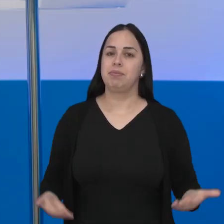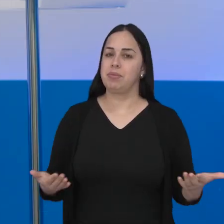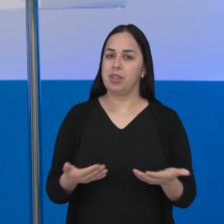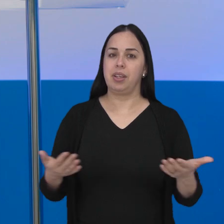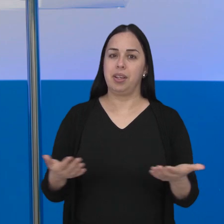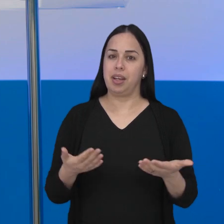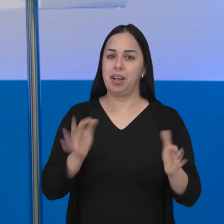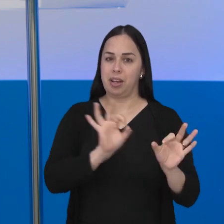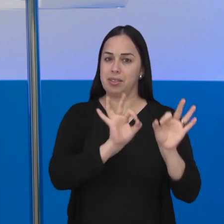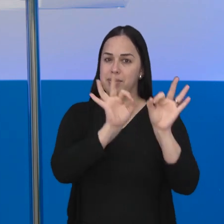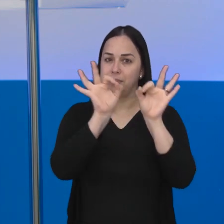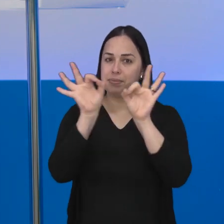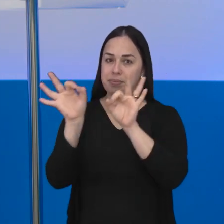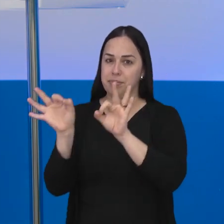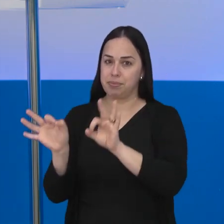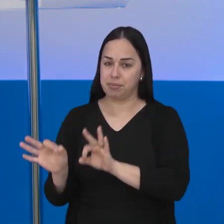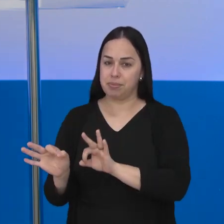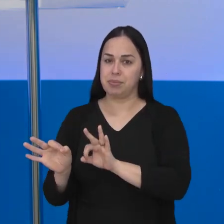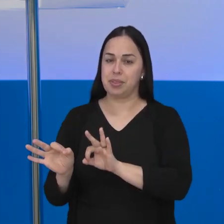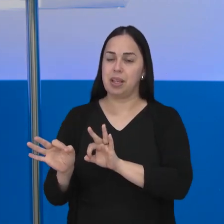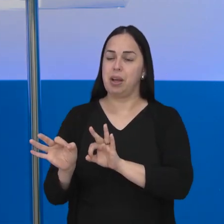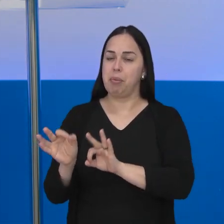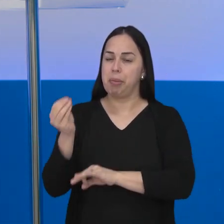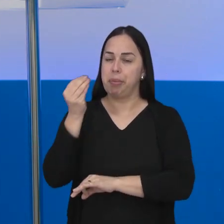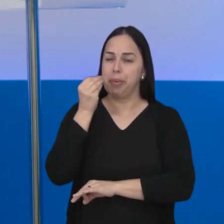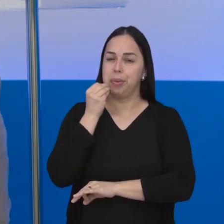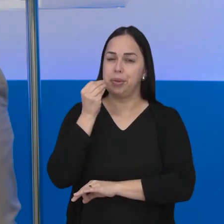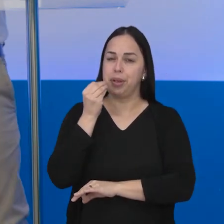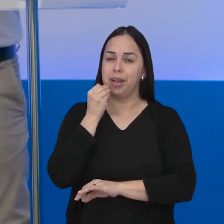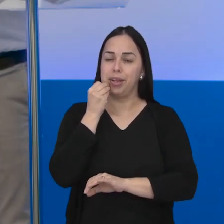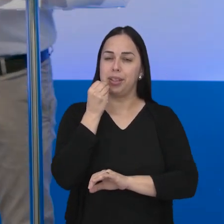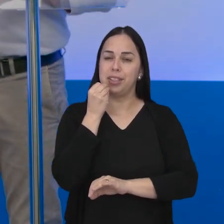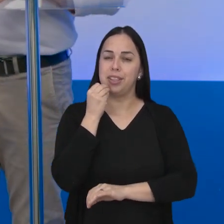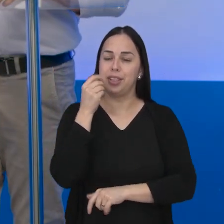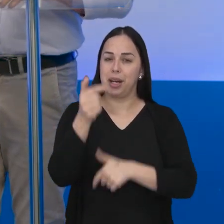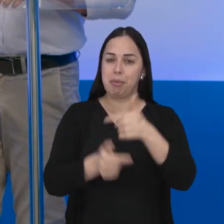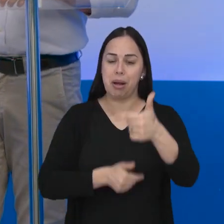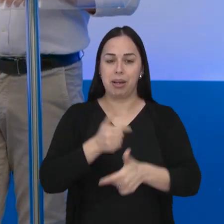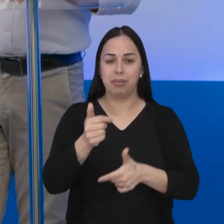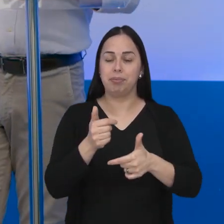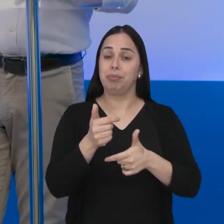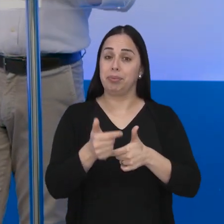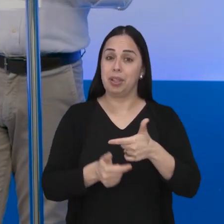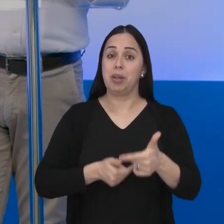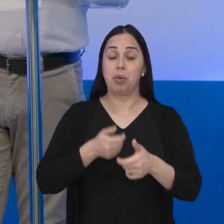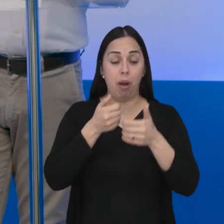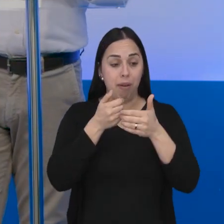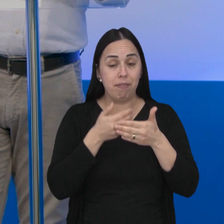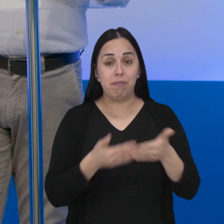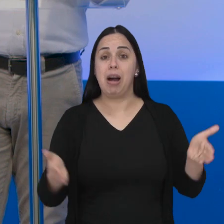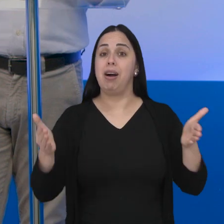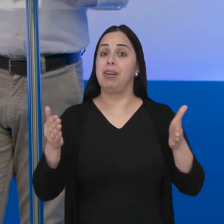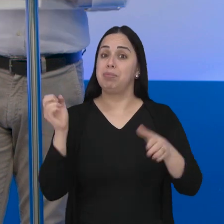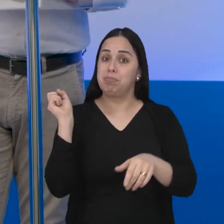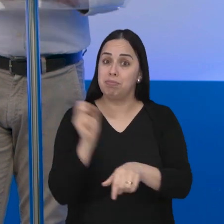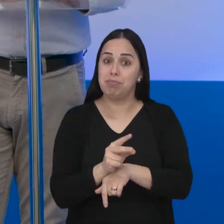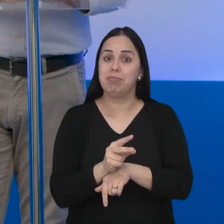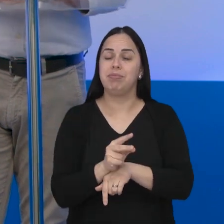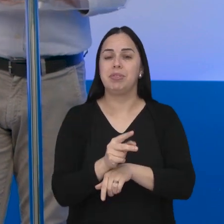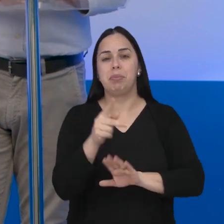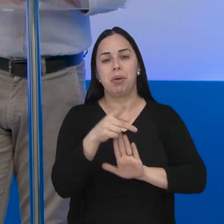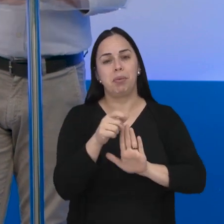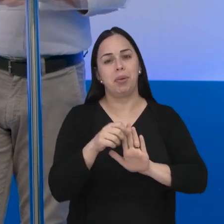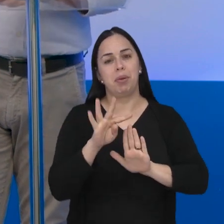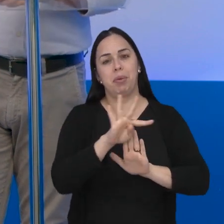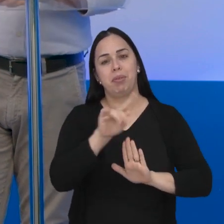E agora eu te convido para acompanhar o nosso quadro diário aqui do Boletim, a nossa agenda de serviços com as vagas de trabalho abertas